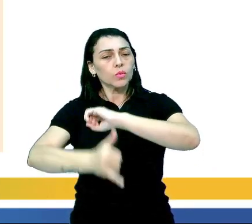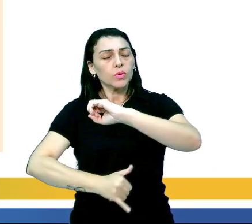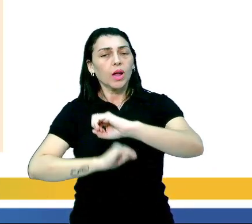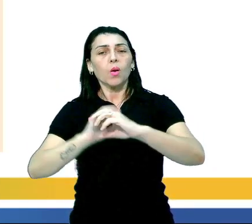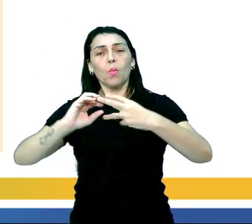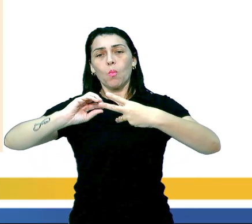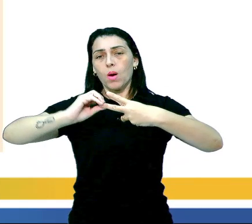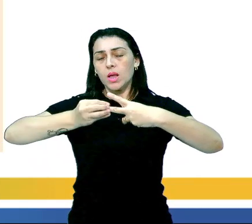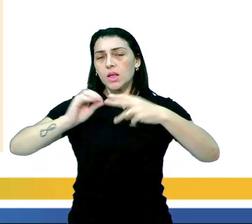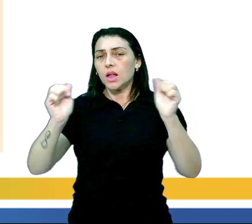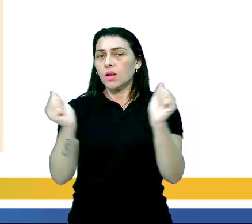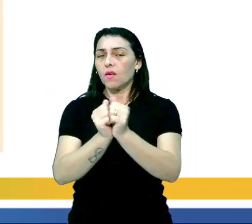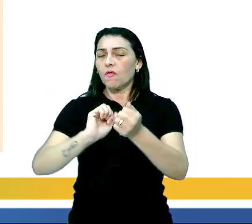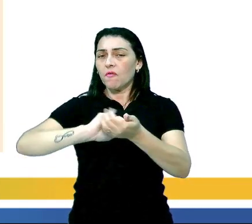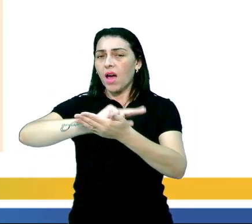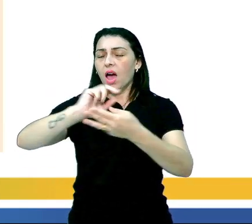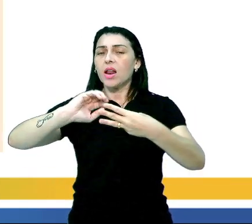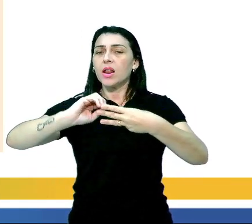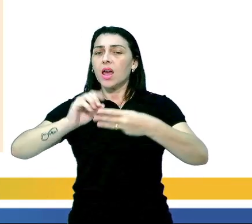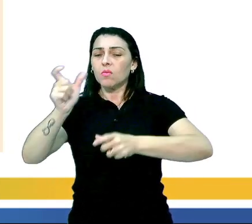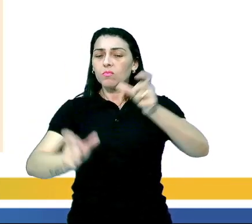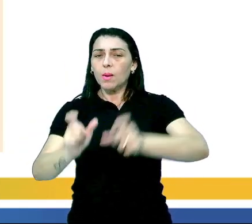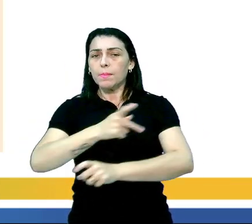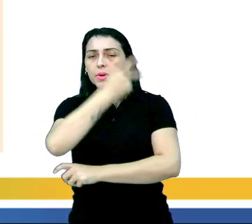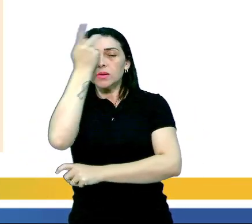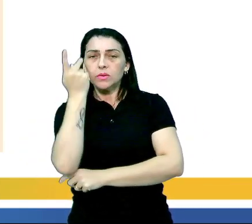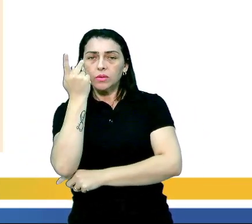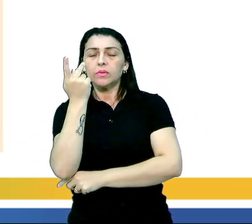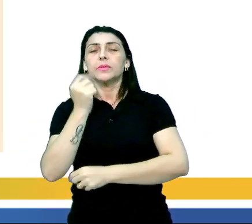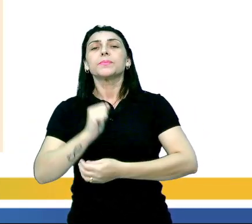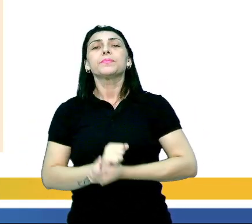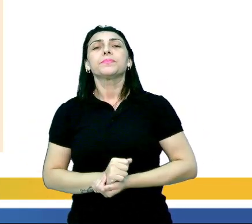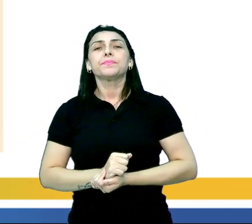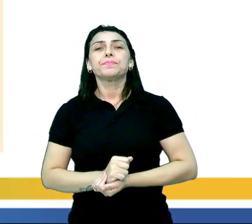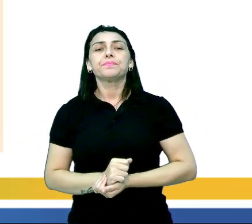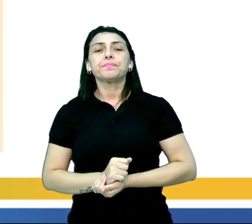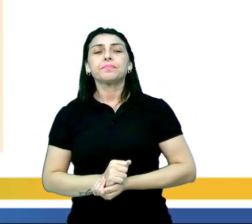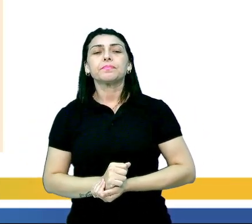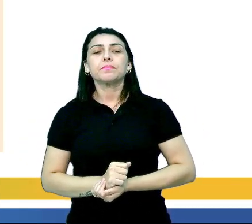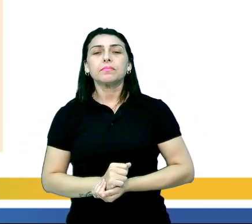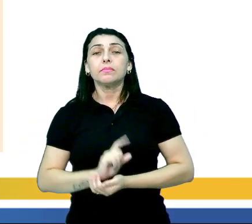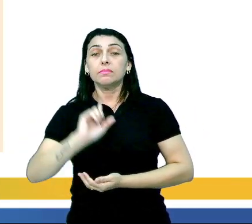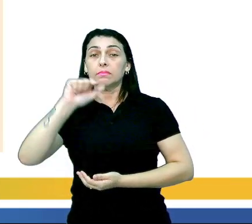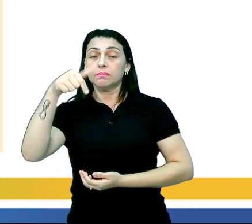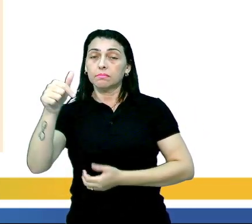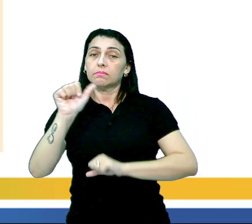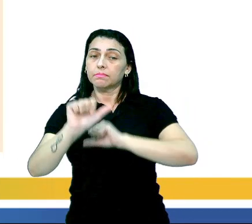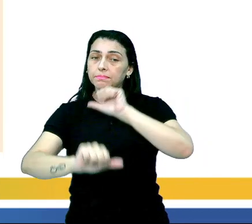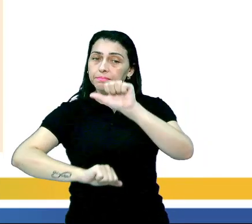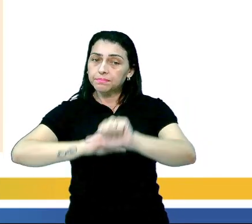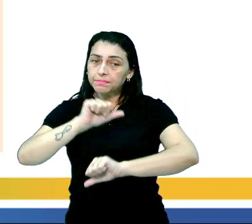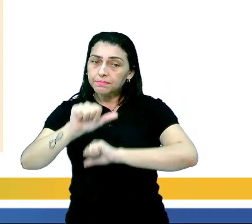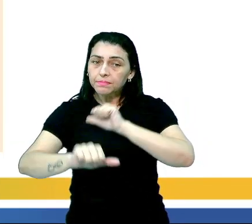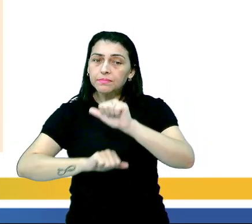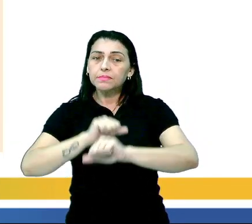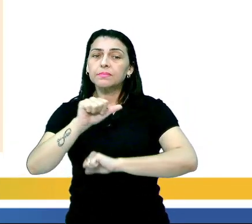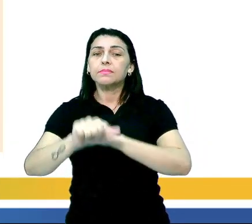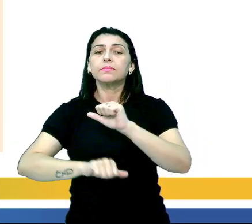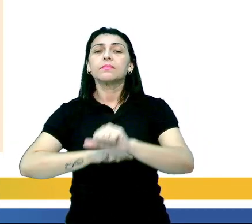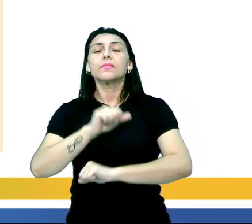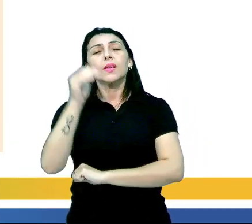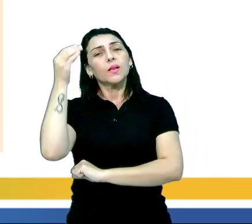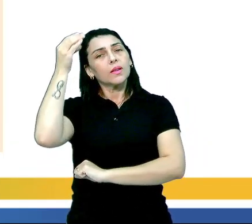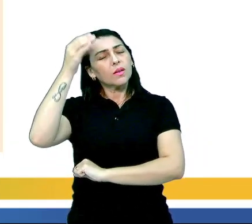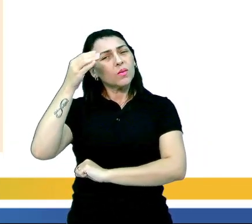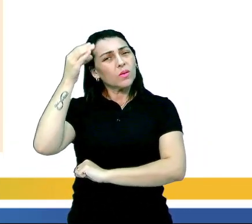umas células, várias células criam um ser vivo e por aí vai. Bom, a outra coisa, existe a lei da